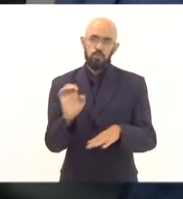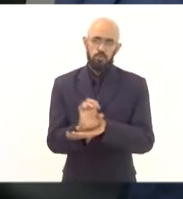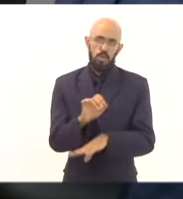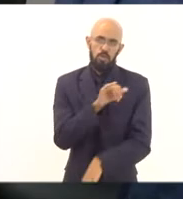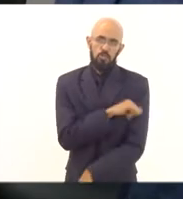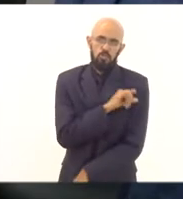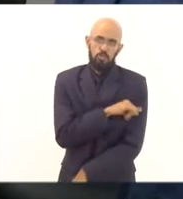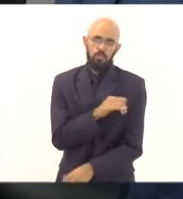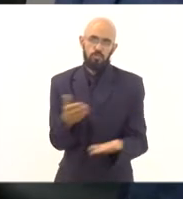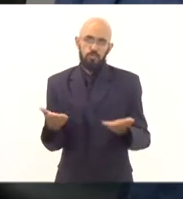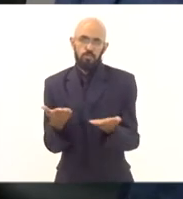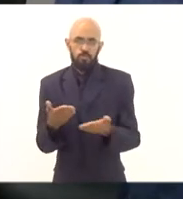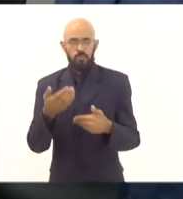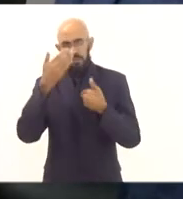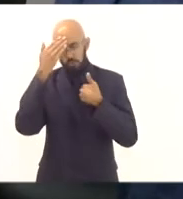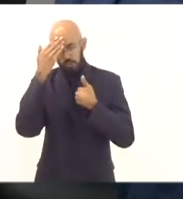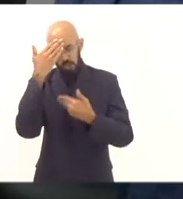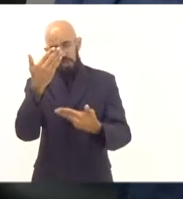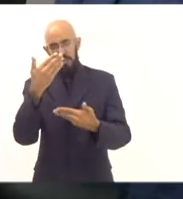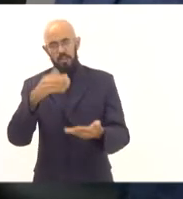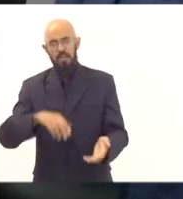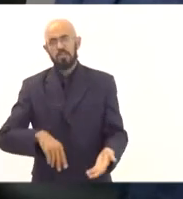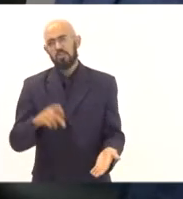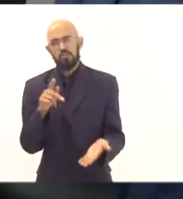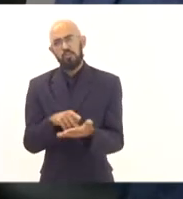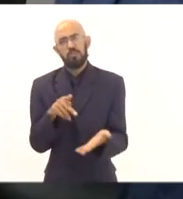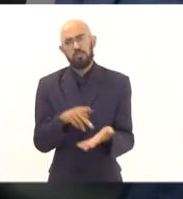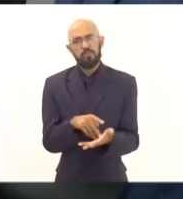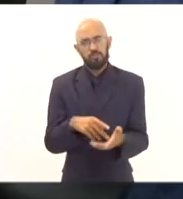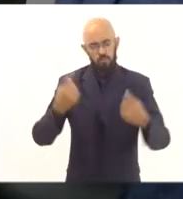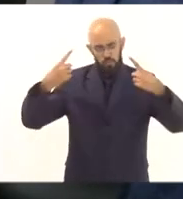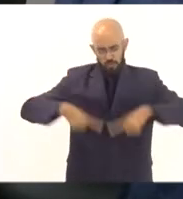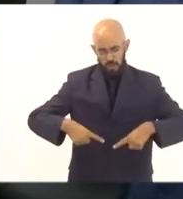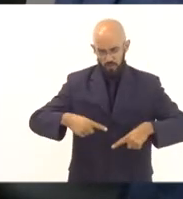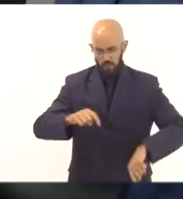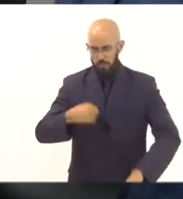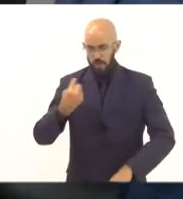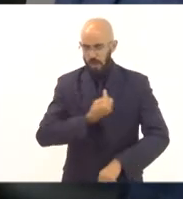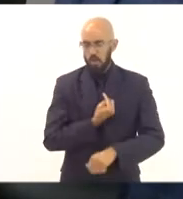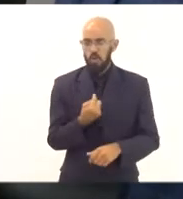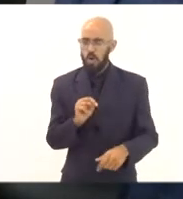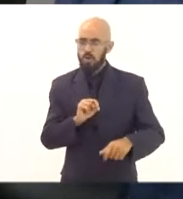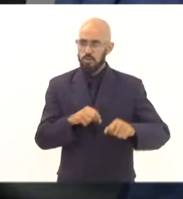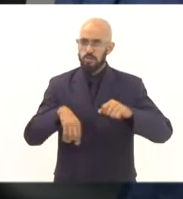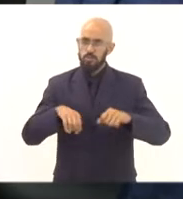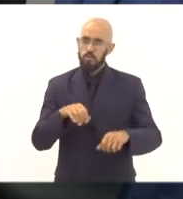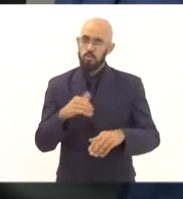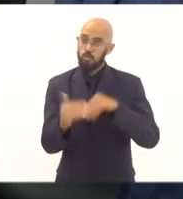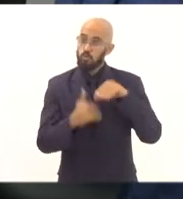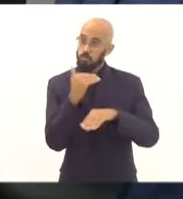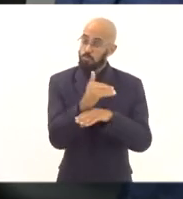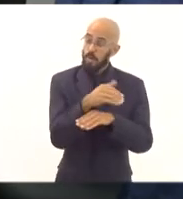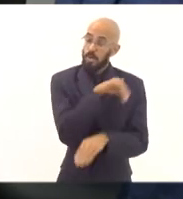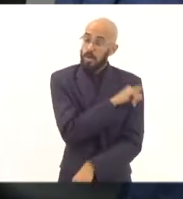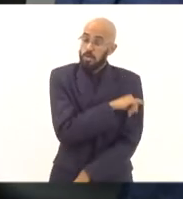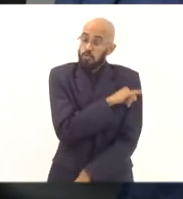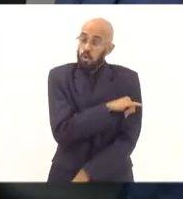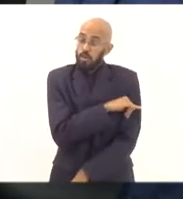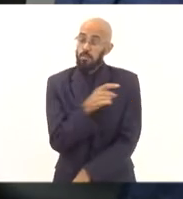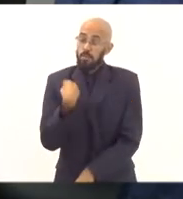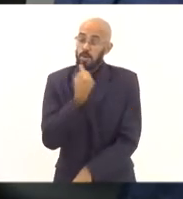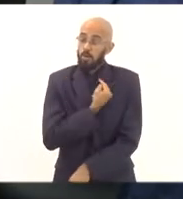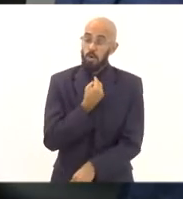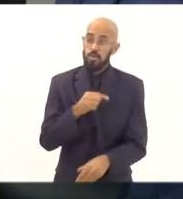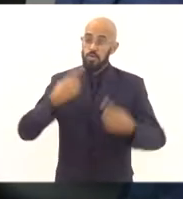então assim a gente agradece inicialmente o desafio que foi posto para G Rio por meio do super RJ para a gente era um desafio